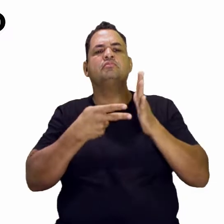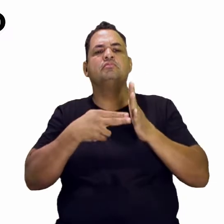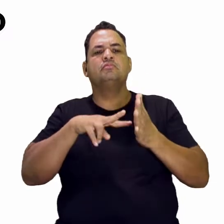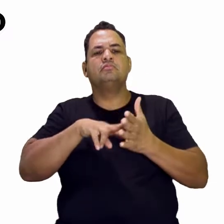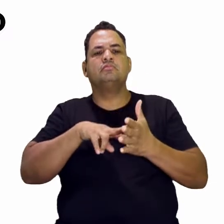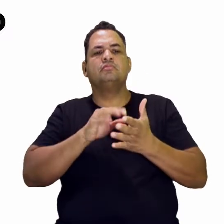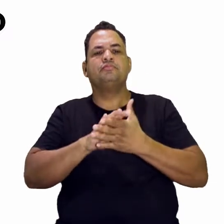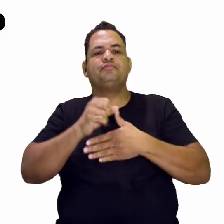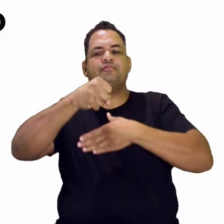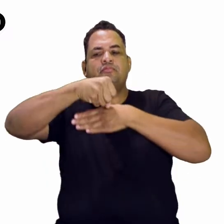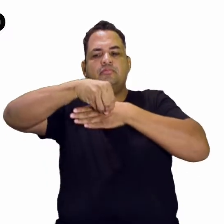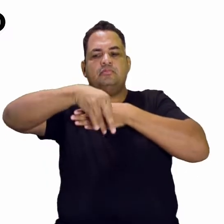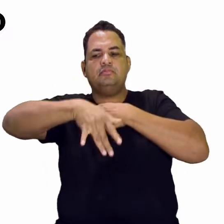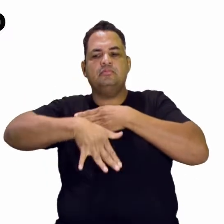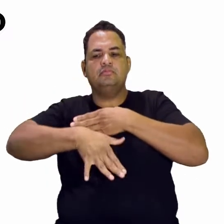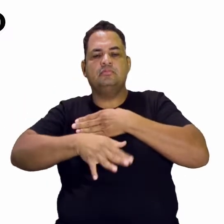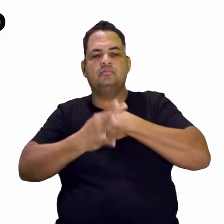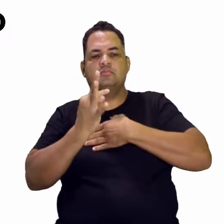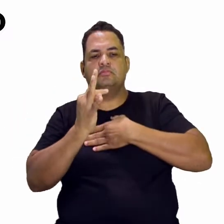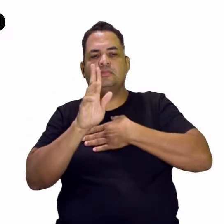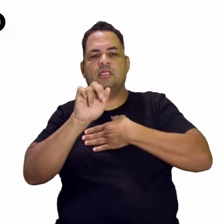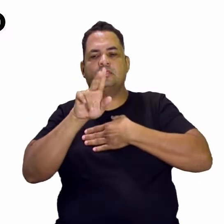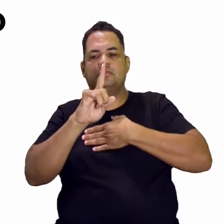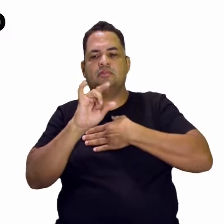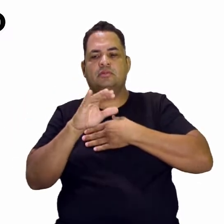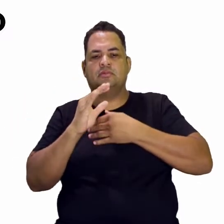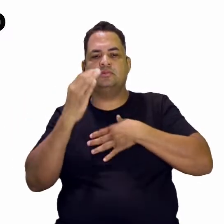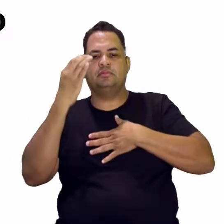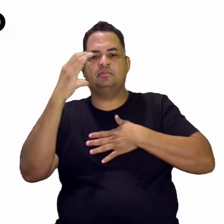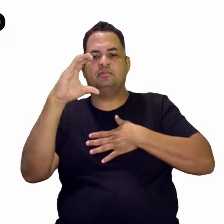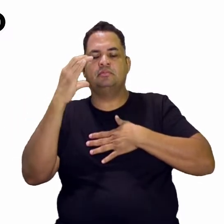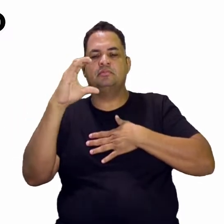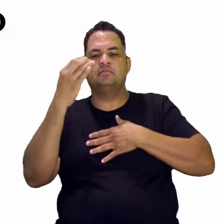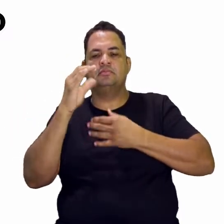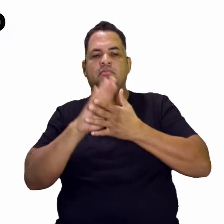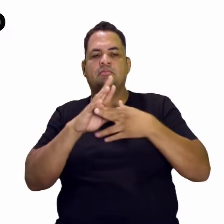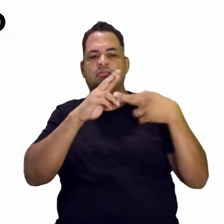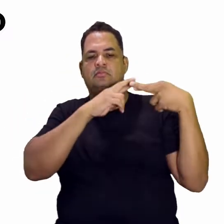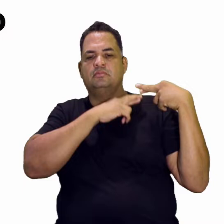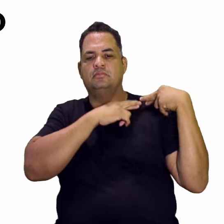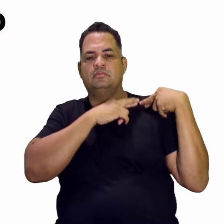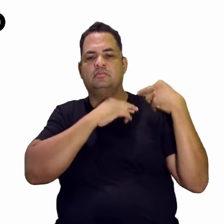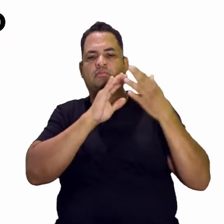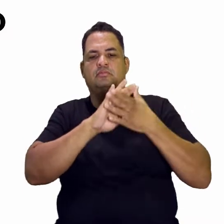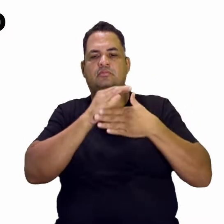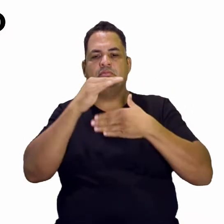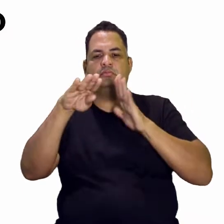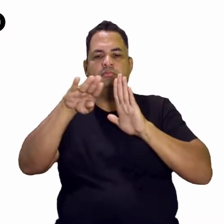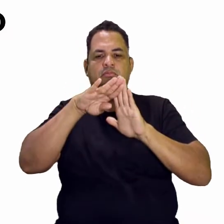que é essa taxonomia? Ela vai ser a ciência responsável pela